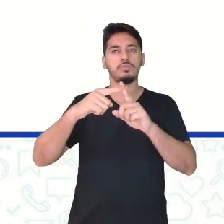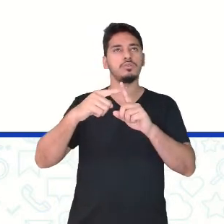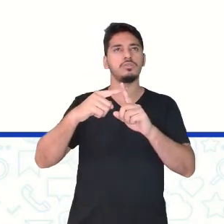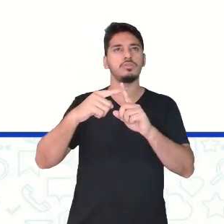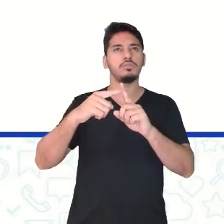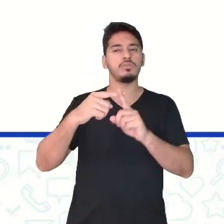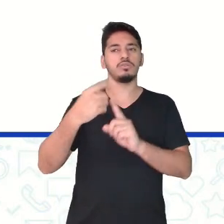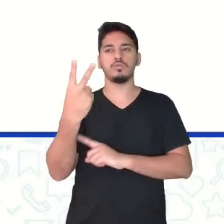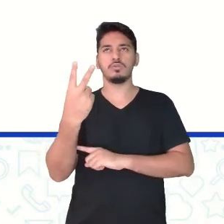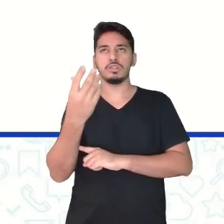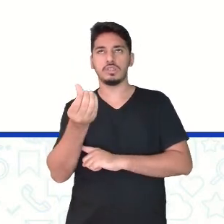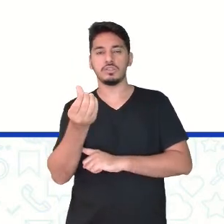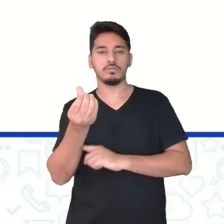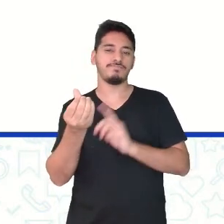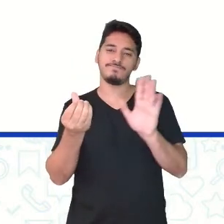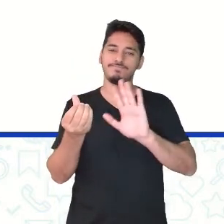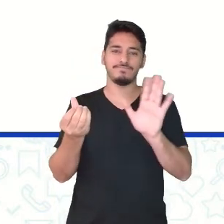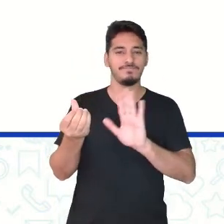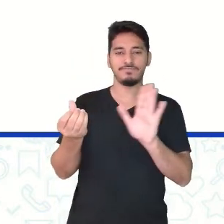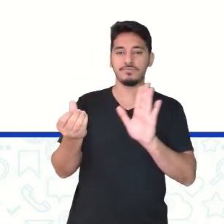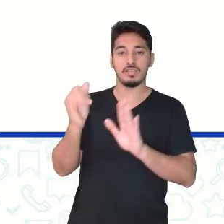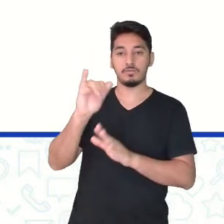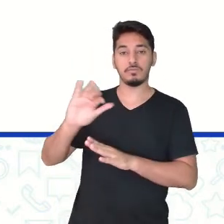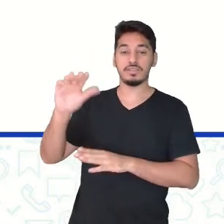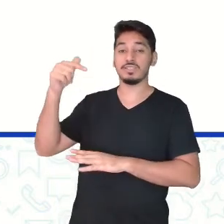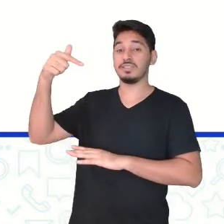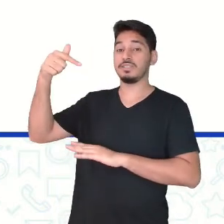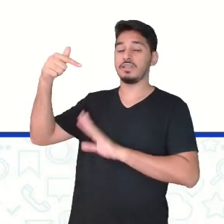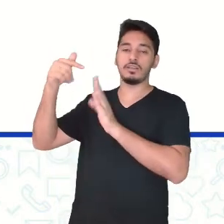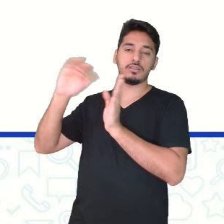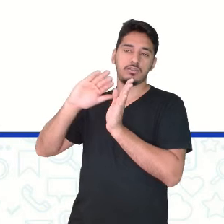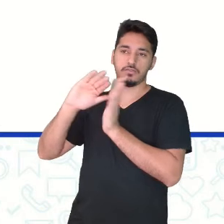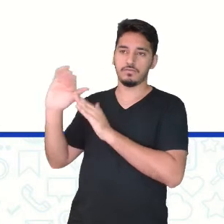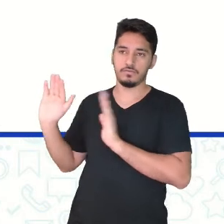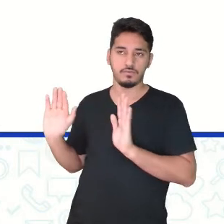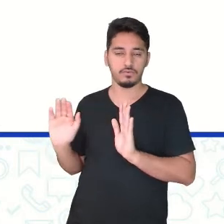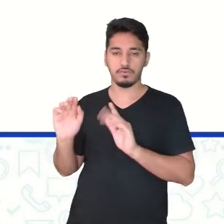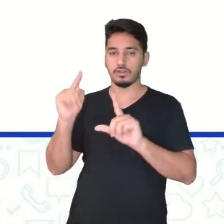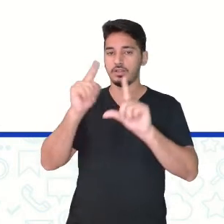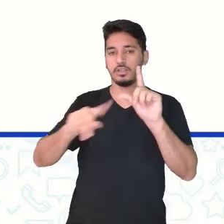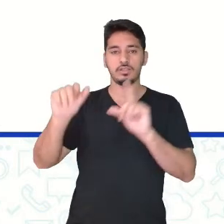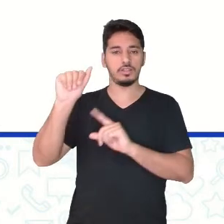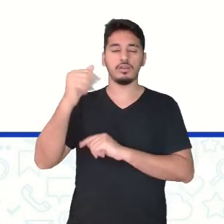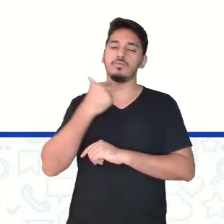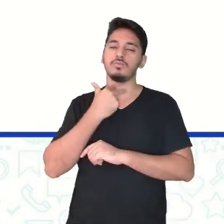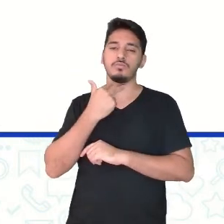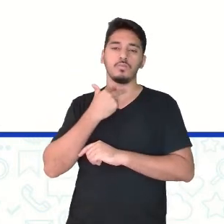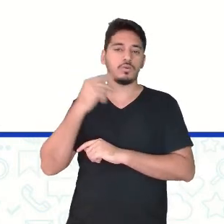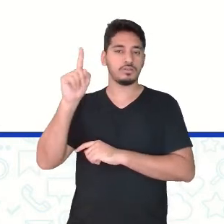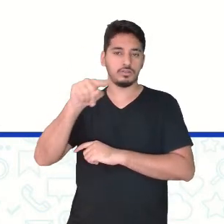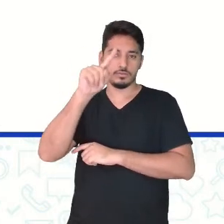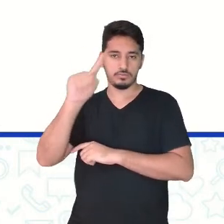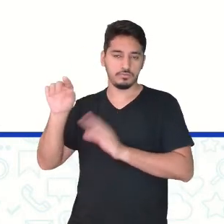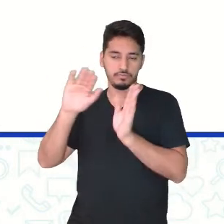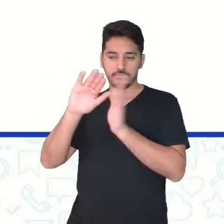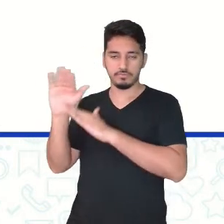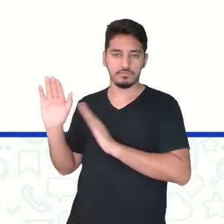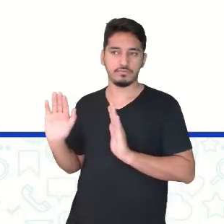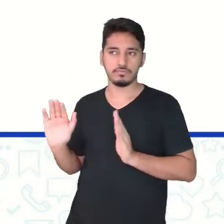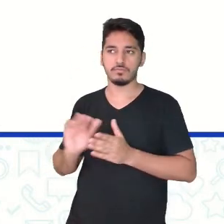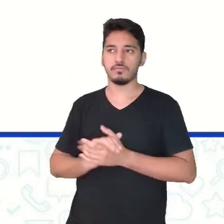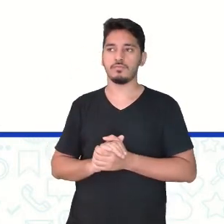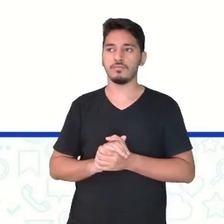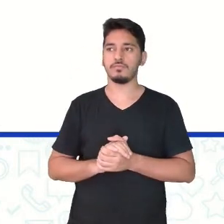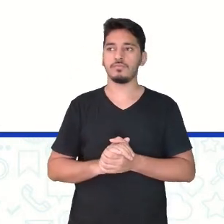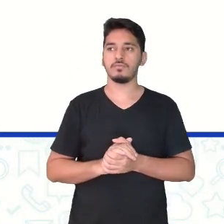está dizendo que a figura 2 é 7 palitos. Então não pode ser. Está fora. A letra A não pode ser o gabarito dessa questão. Antes de a gente